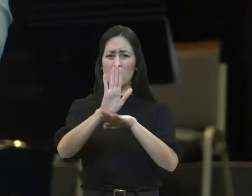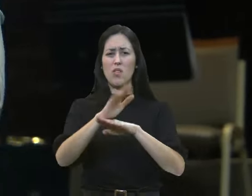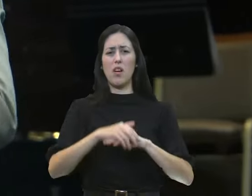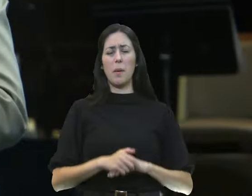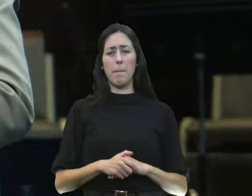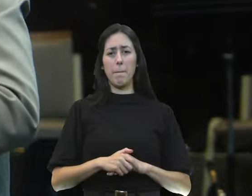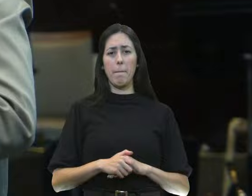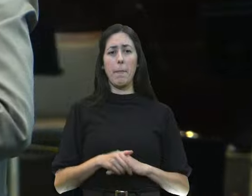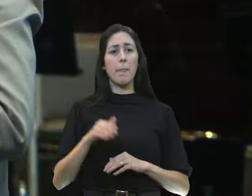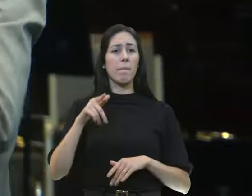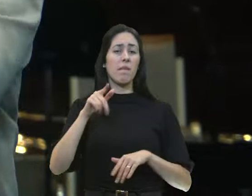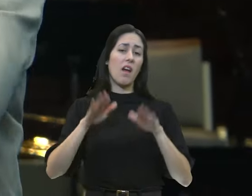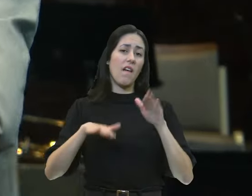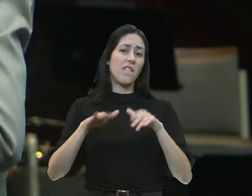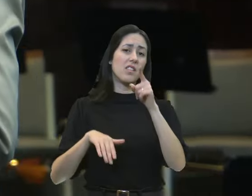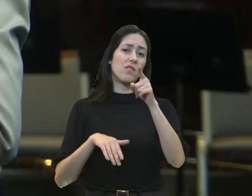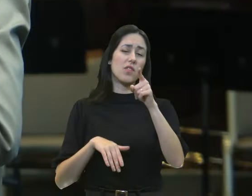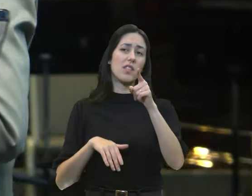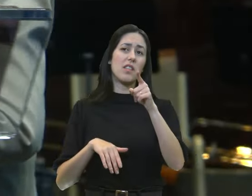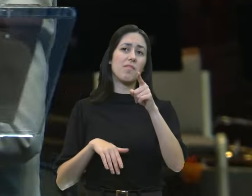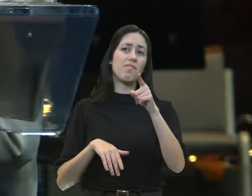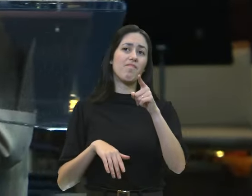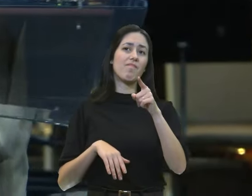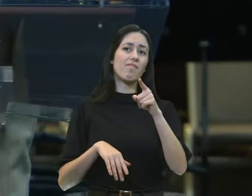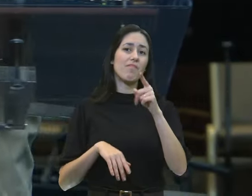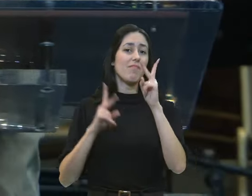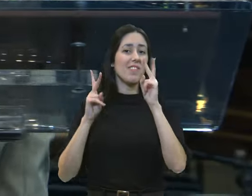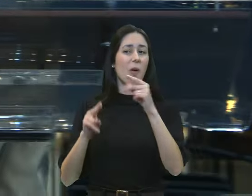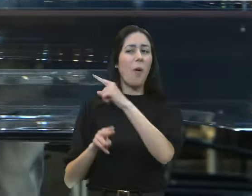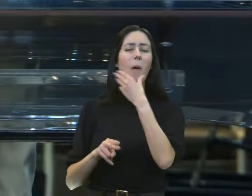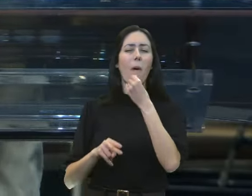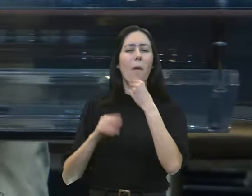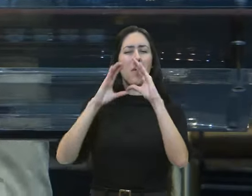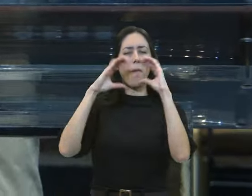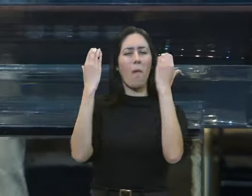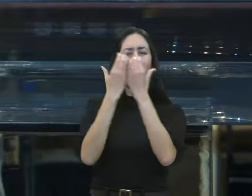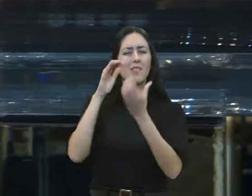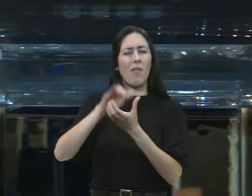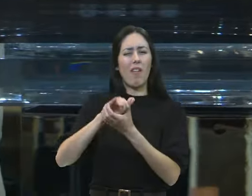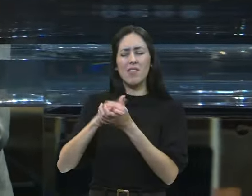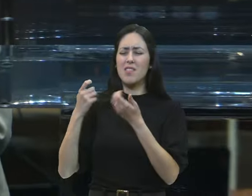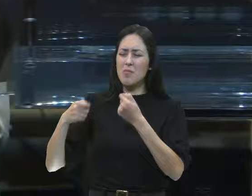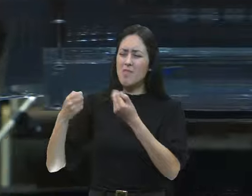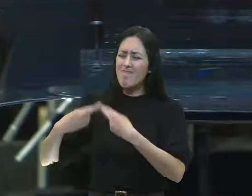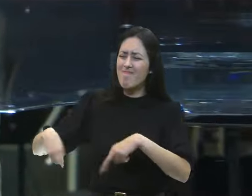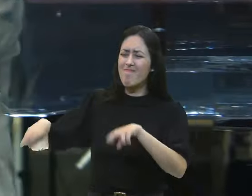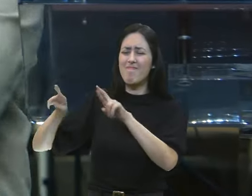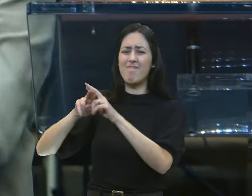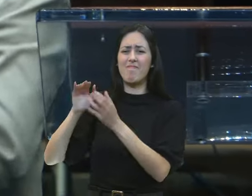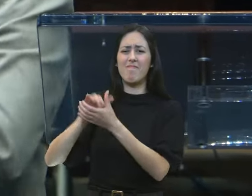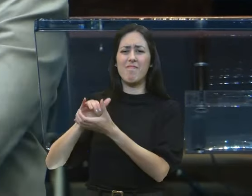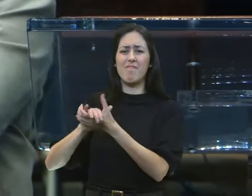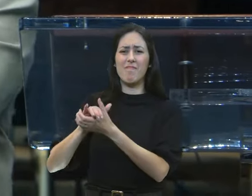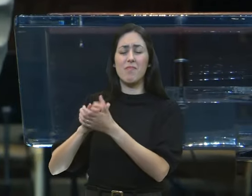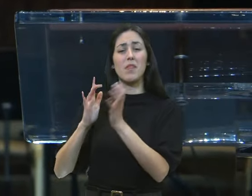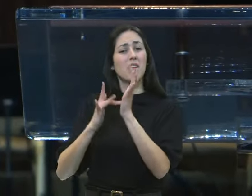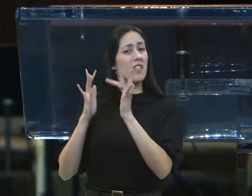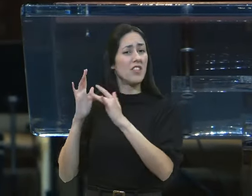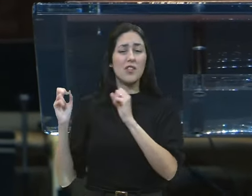esse homem ali, semana passada no congresso de casais, de ajuda para resolver relacionamentos? Jesus